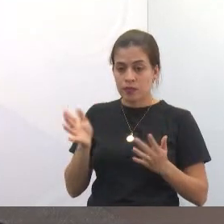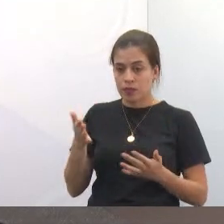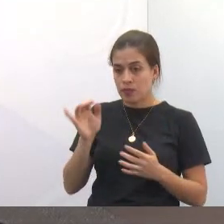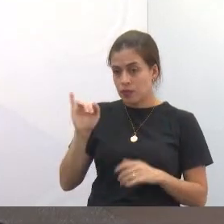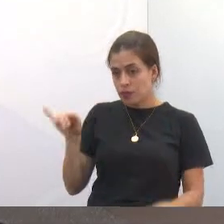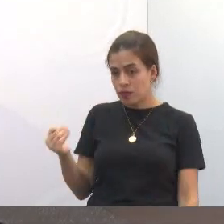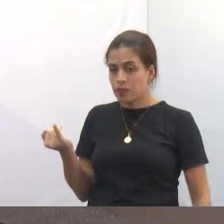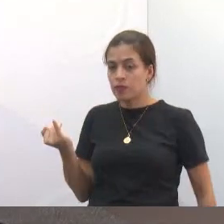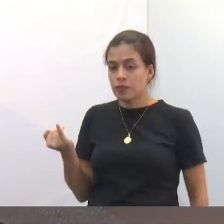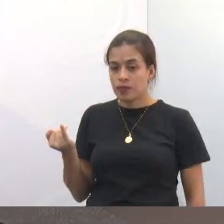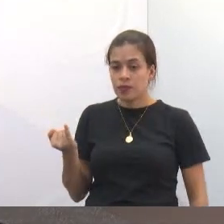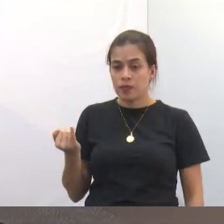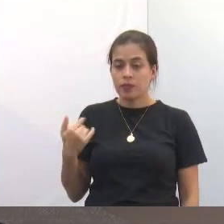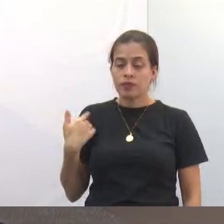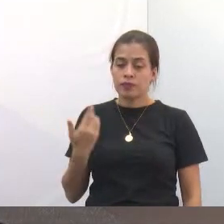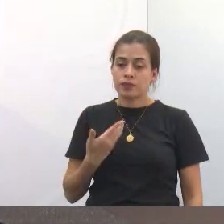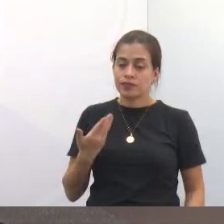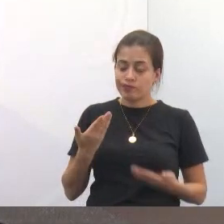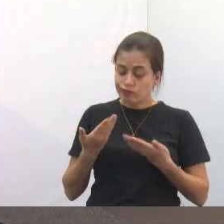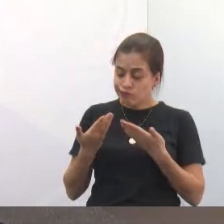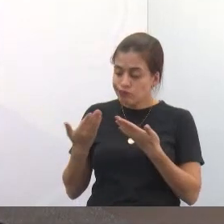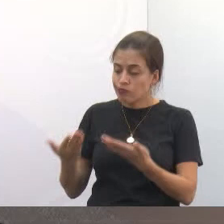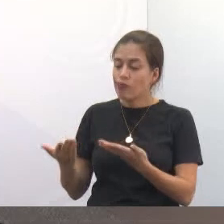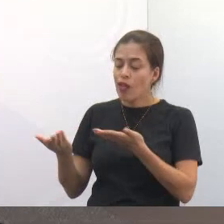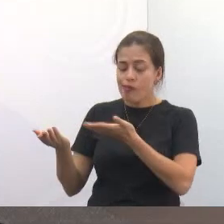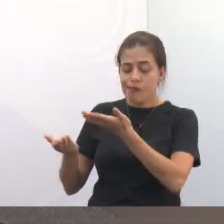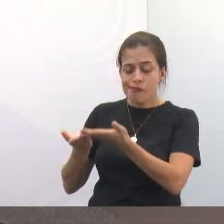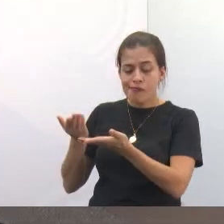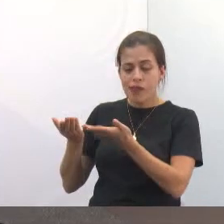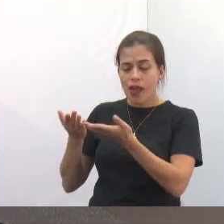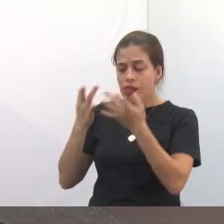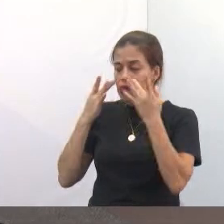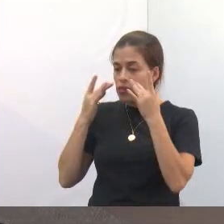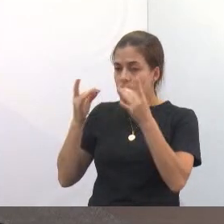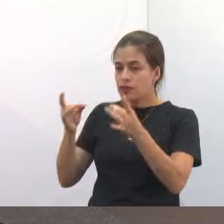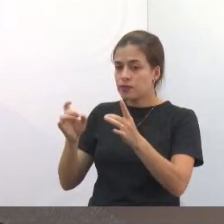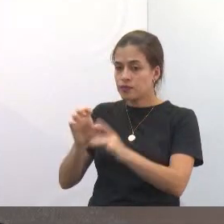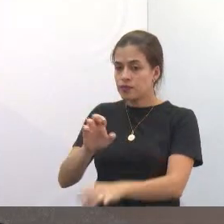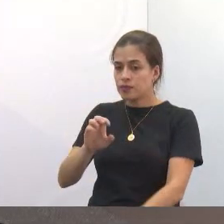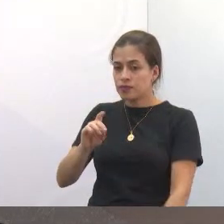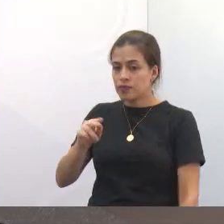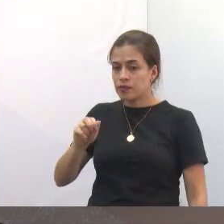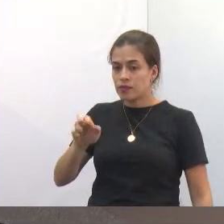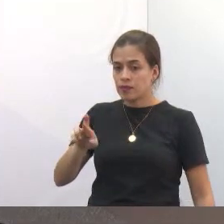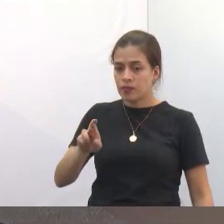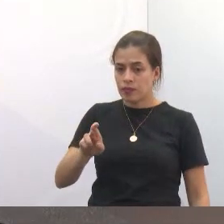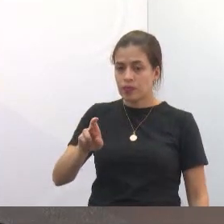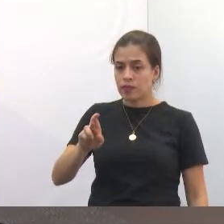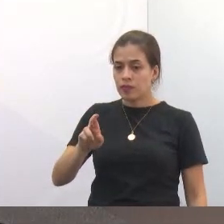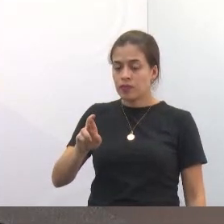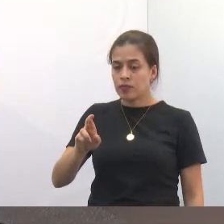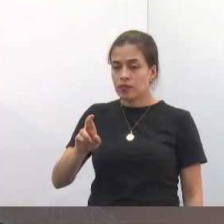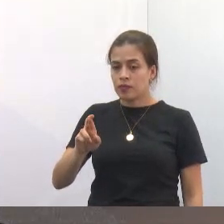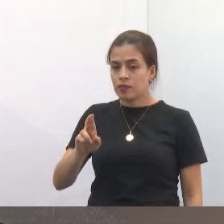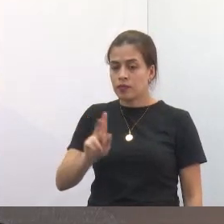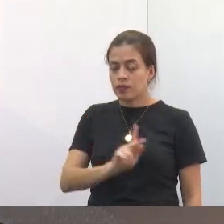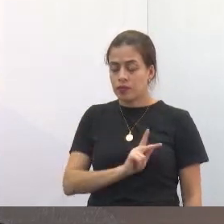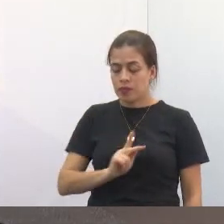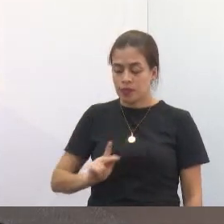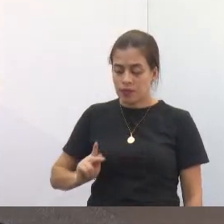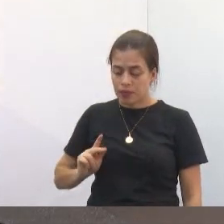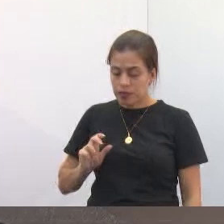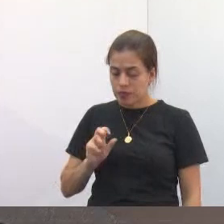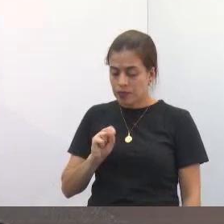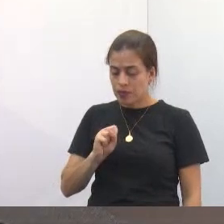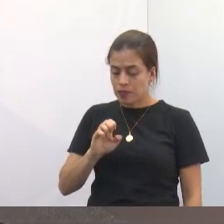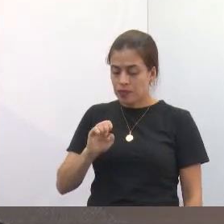ensejo para renovar nossos votos de estima e consideração. Atenciosamente, Éder Campos Oliveira, presidente do